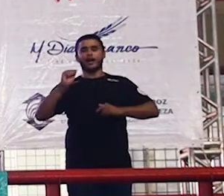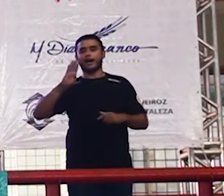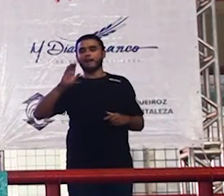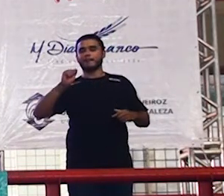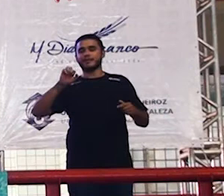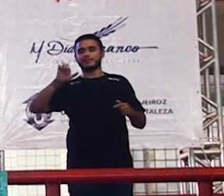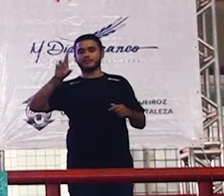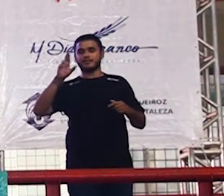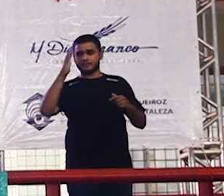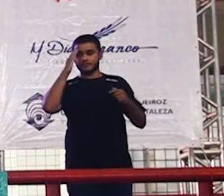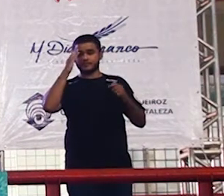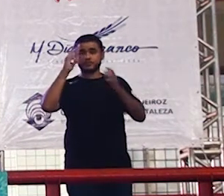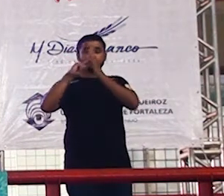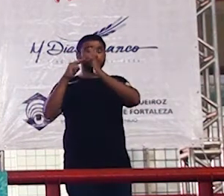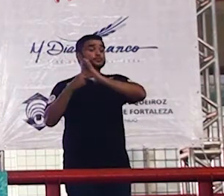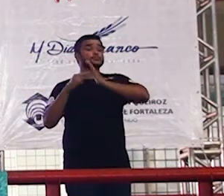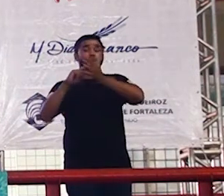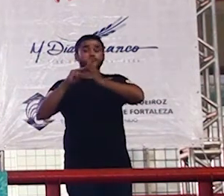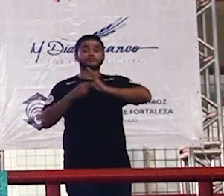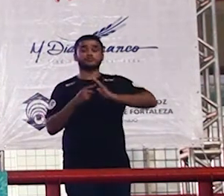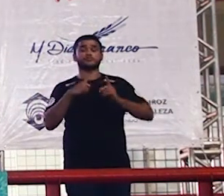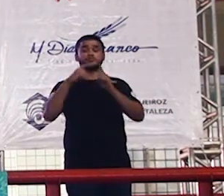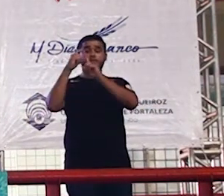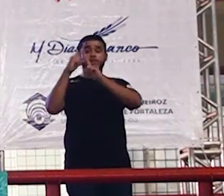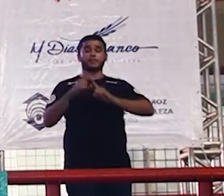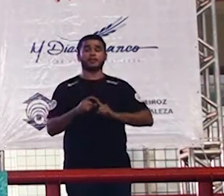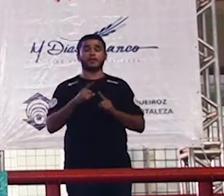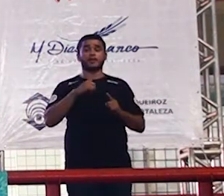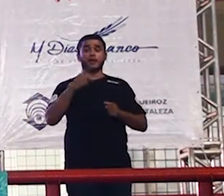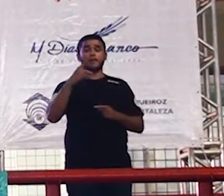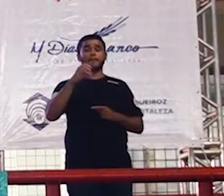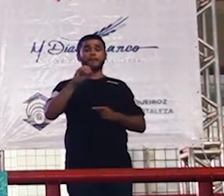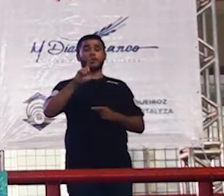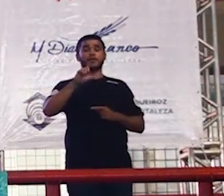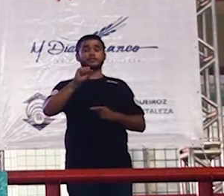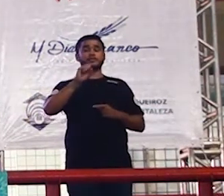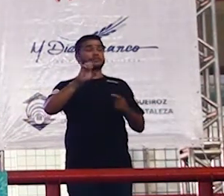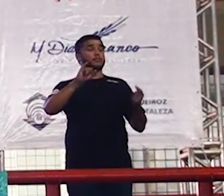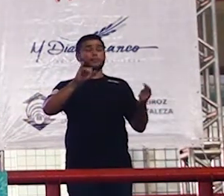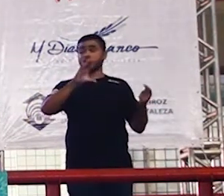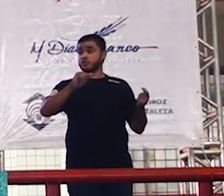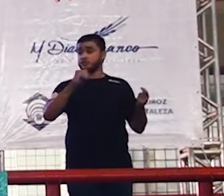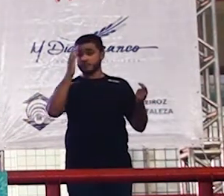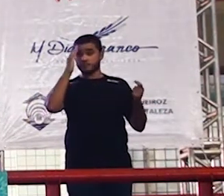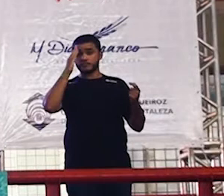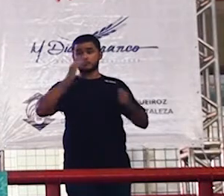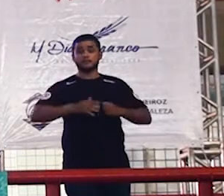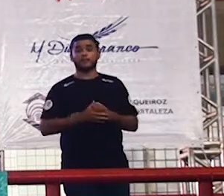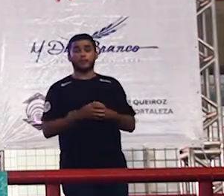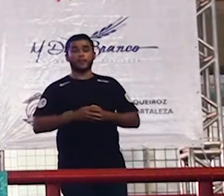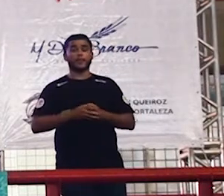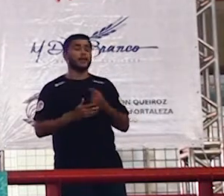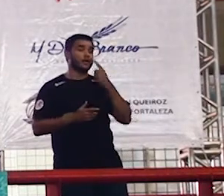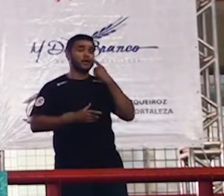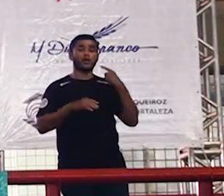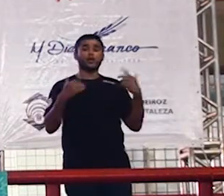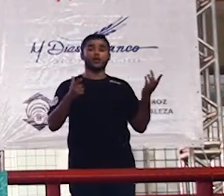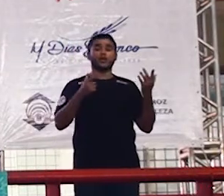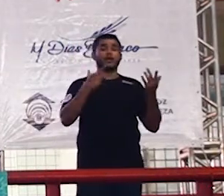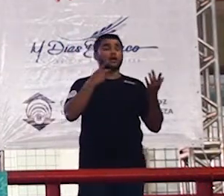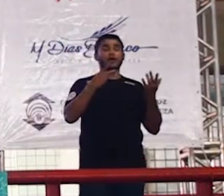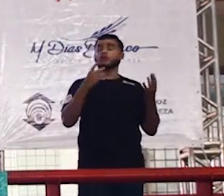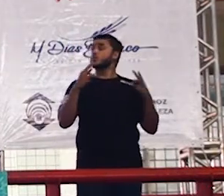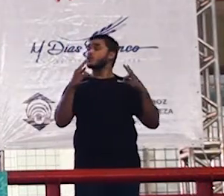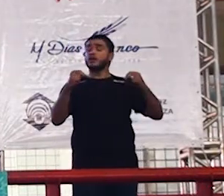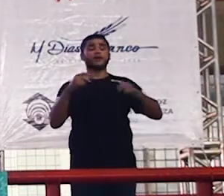significados, porque ela é uma palavra polissêmica, certo? Professor, e qual é a diferença